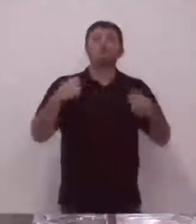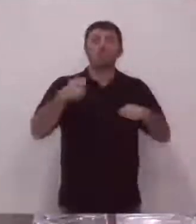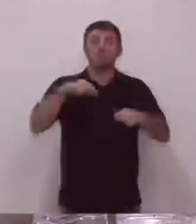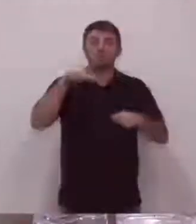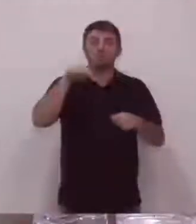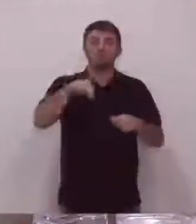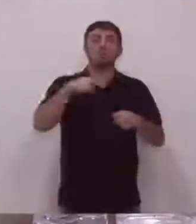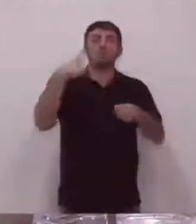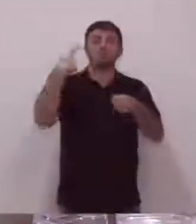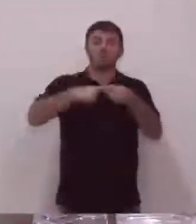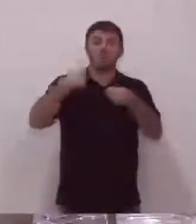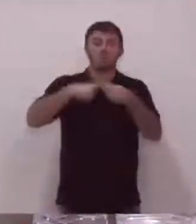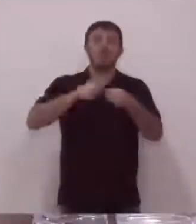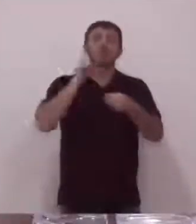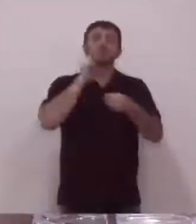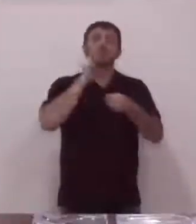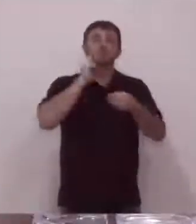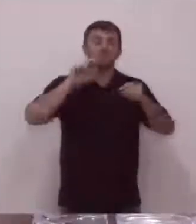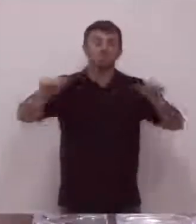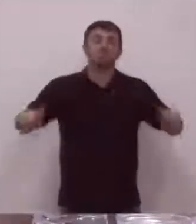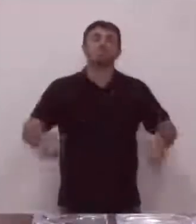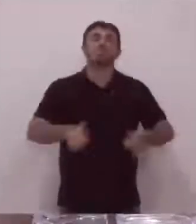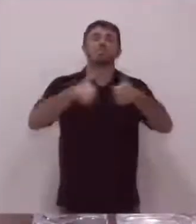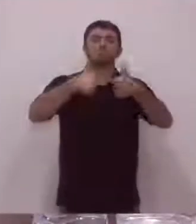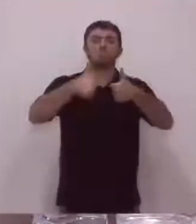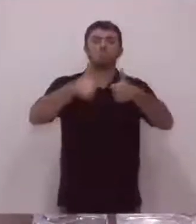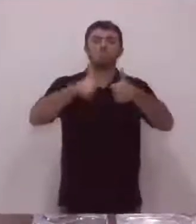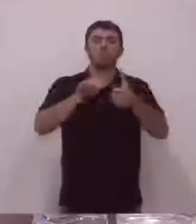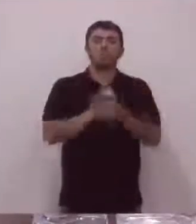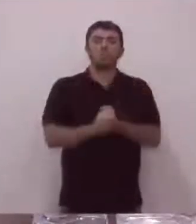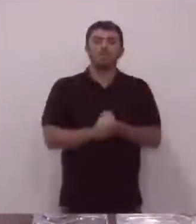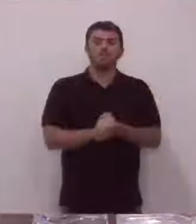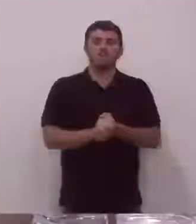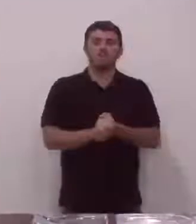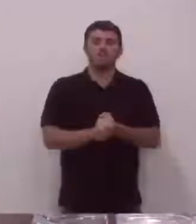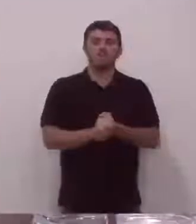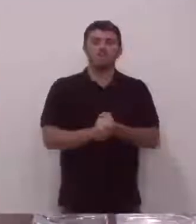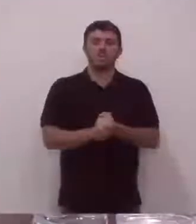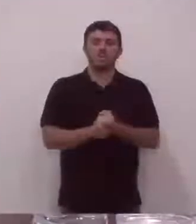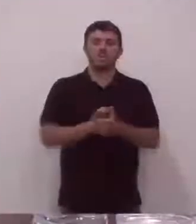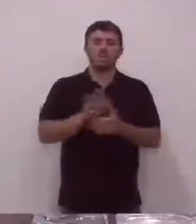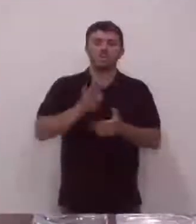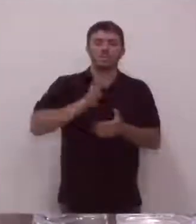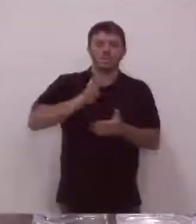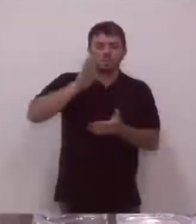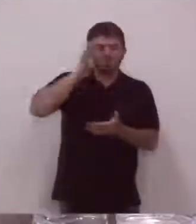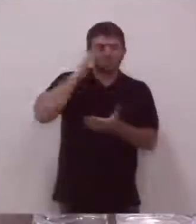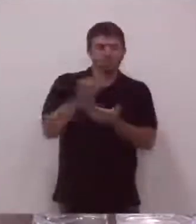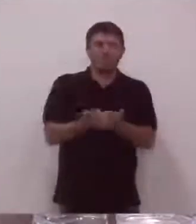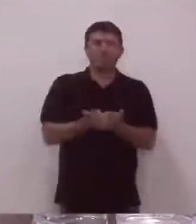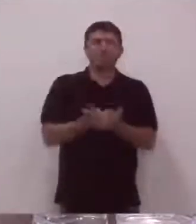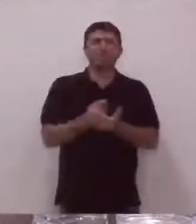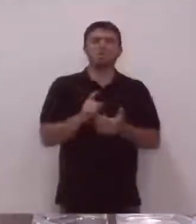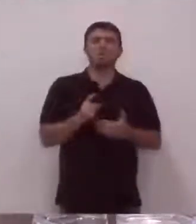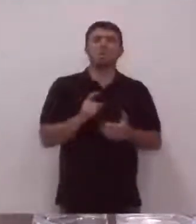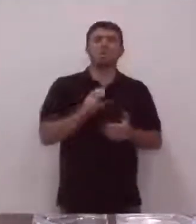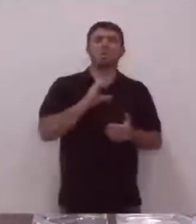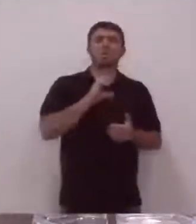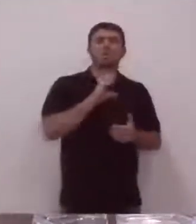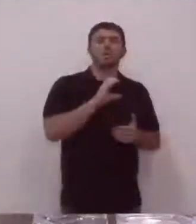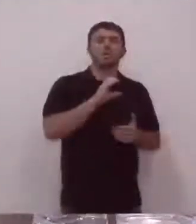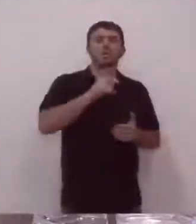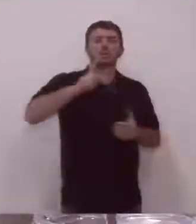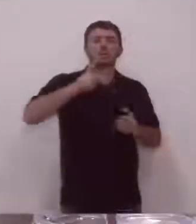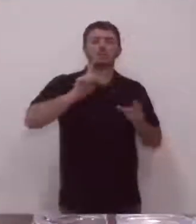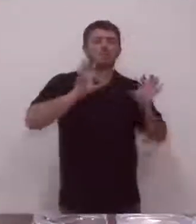uma cidade melhor. E eu creio que não é através de uma comissão processante para tentar caçar o prefeito, como eu já disse,